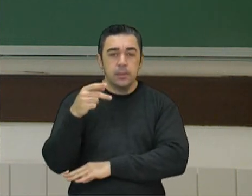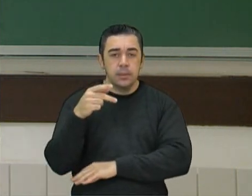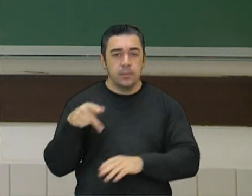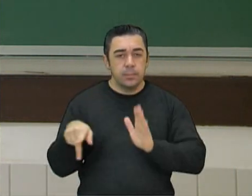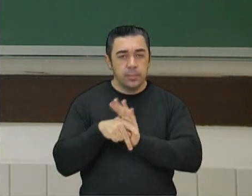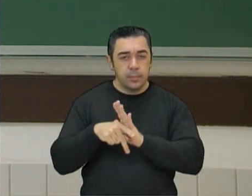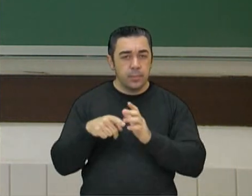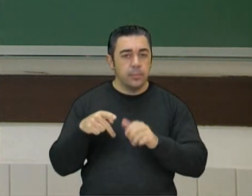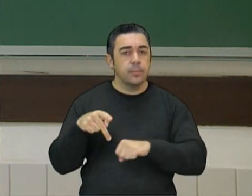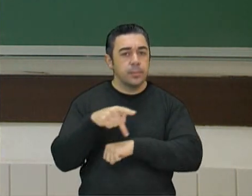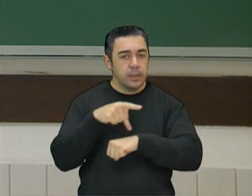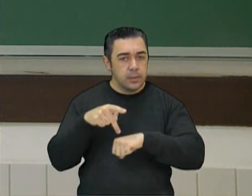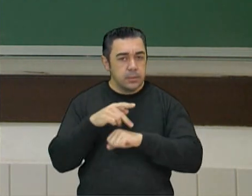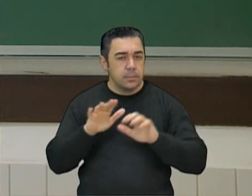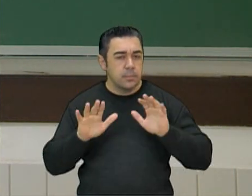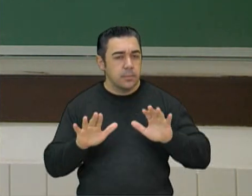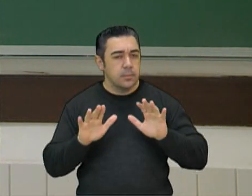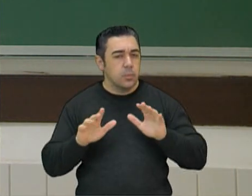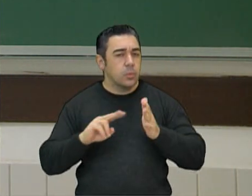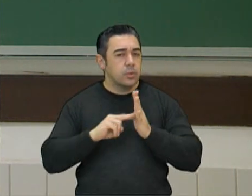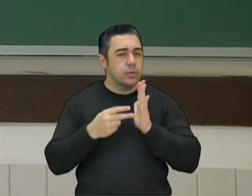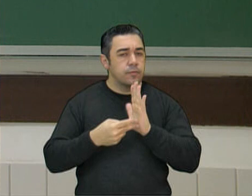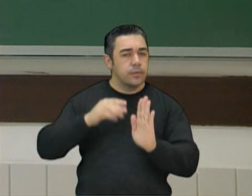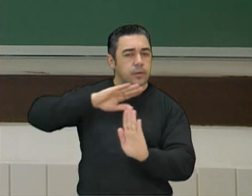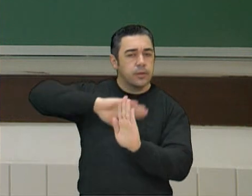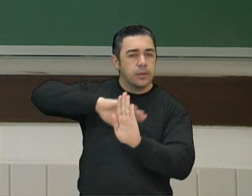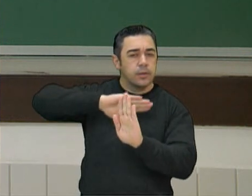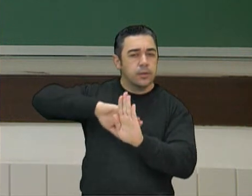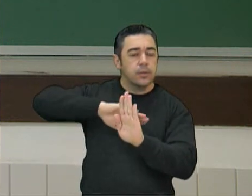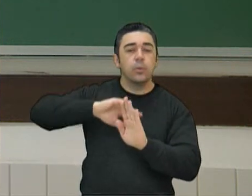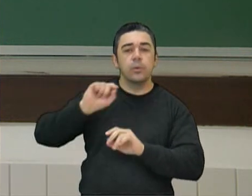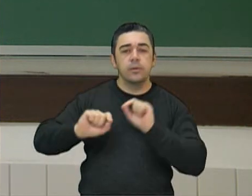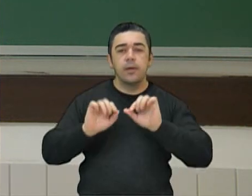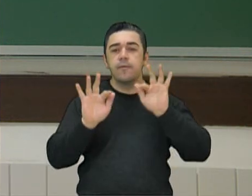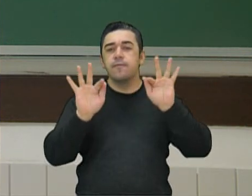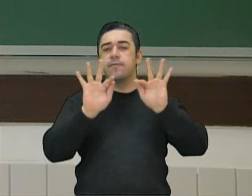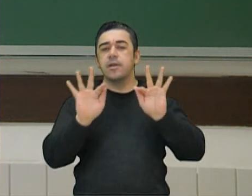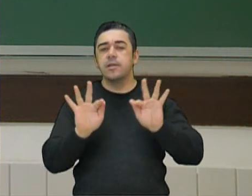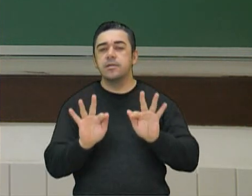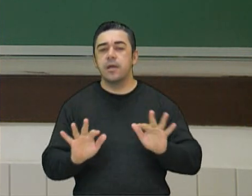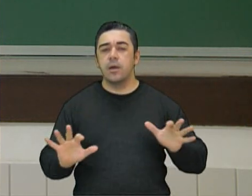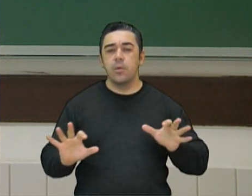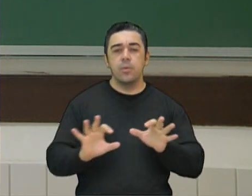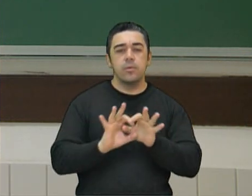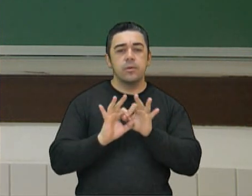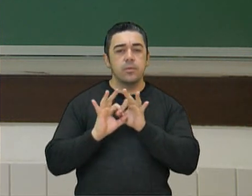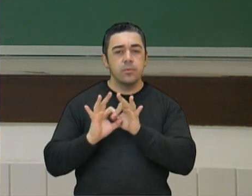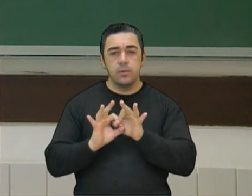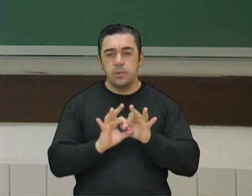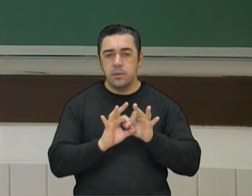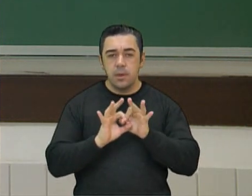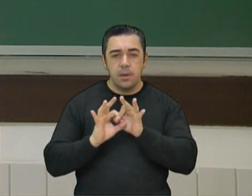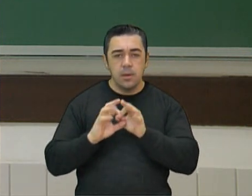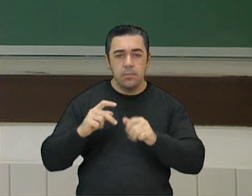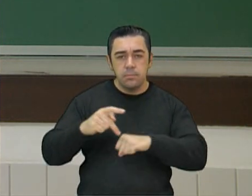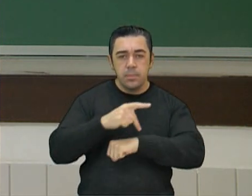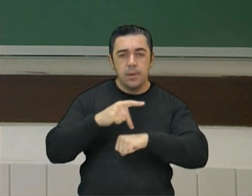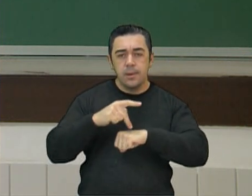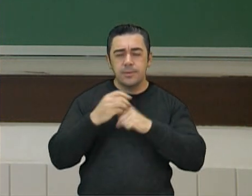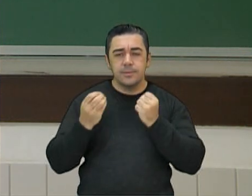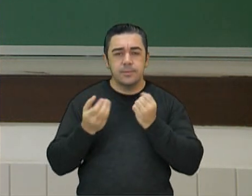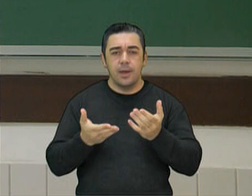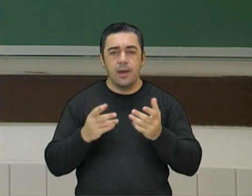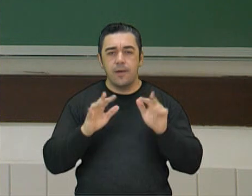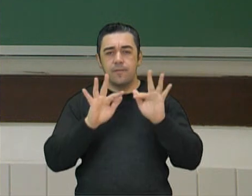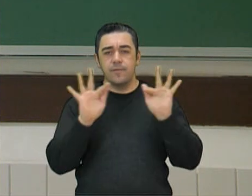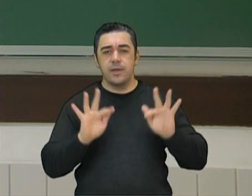países. A mensagem é essa ideia de felicidade, de união desses países, trazendo então felicidade,